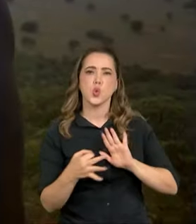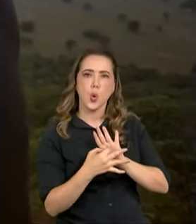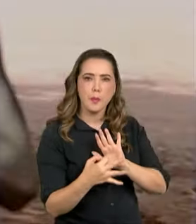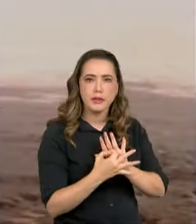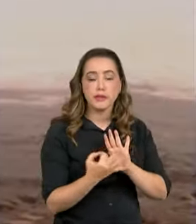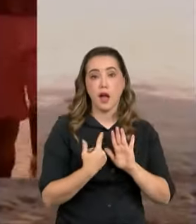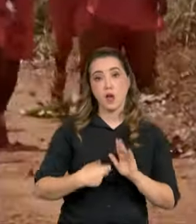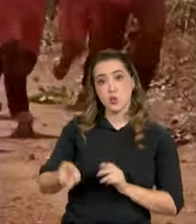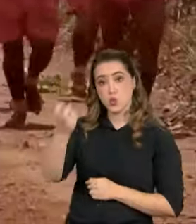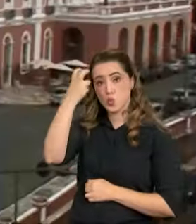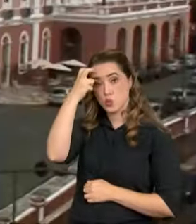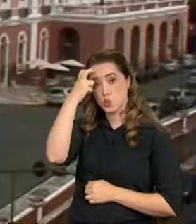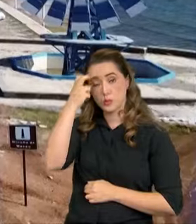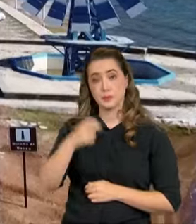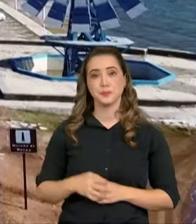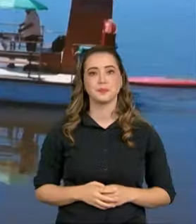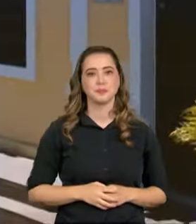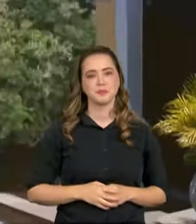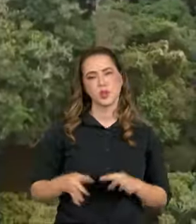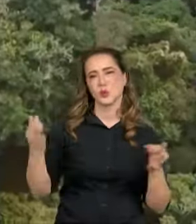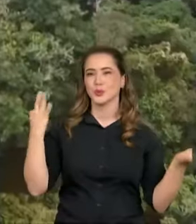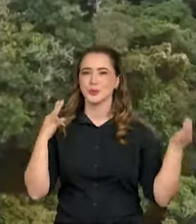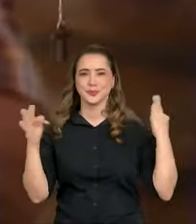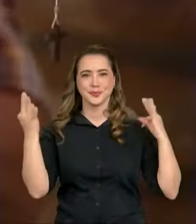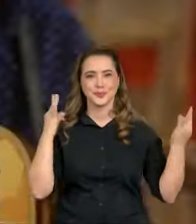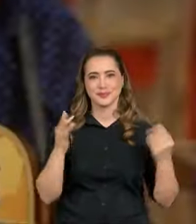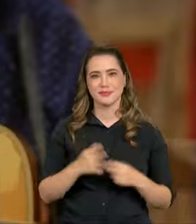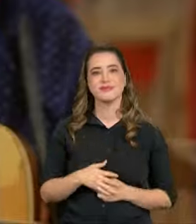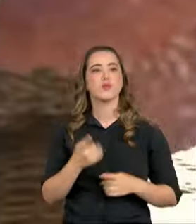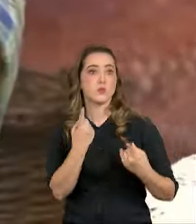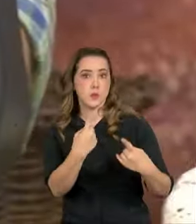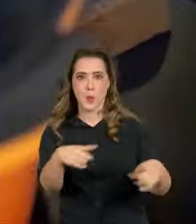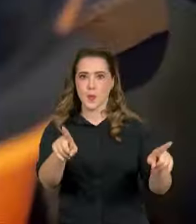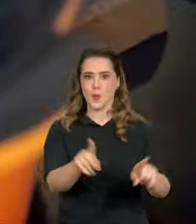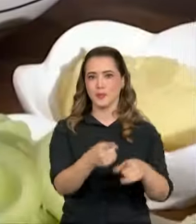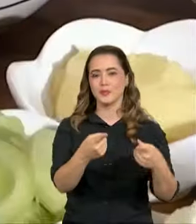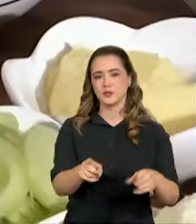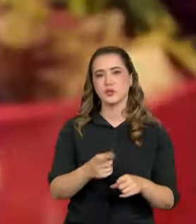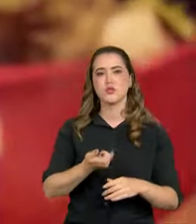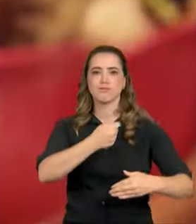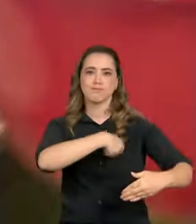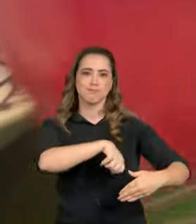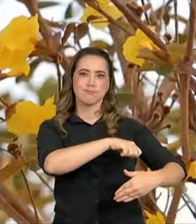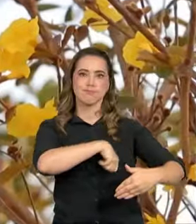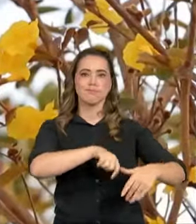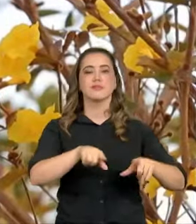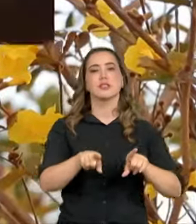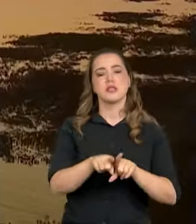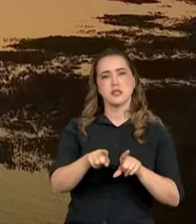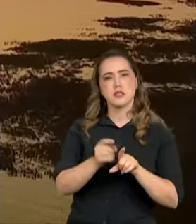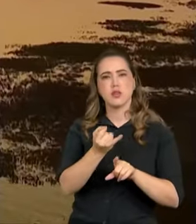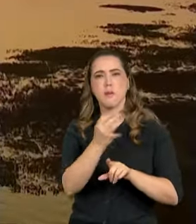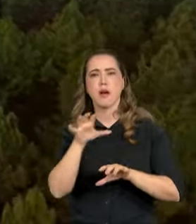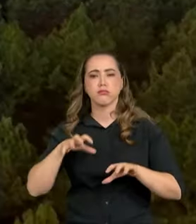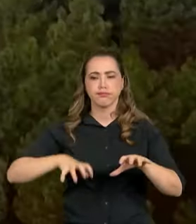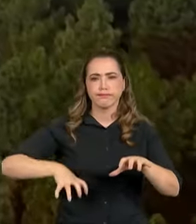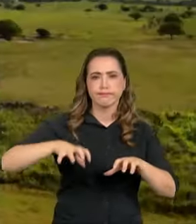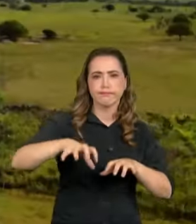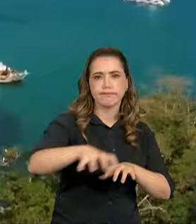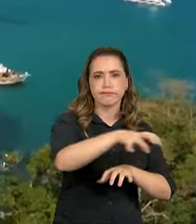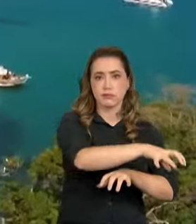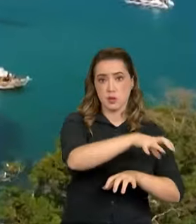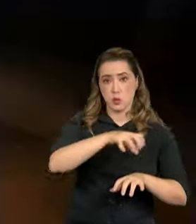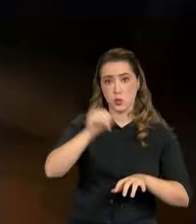Documentários, cultura, turismo, música, culinária e os biomas